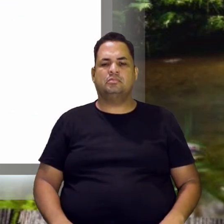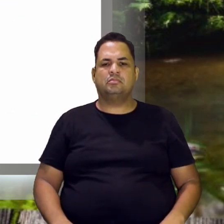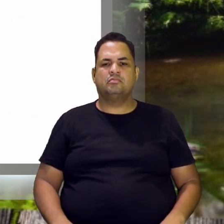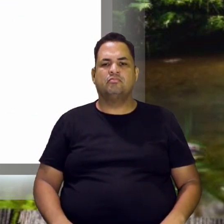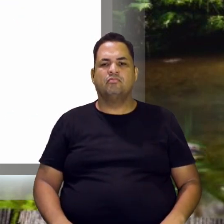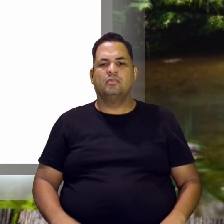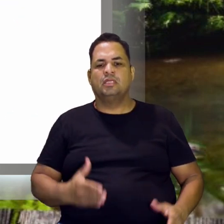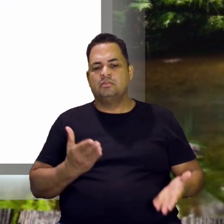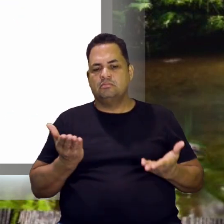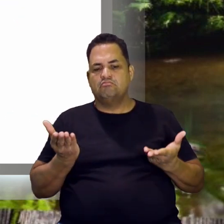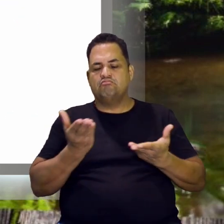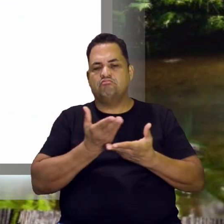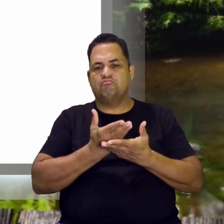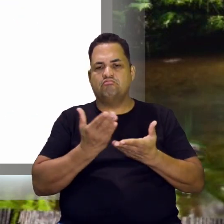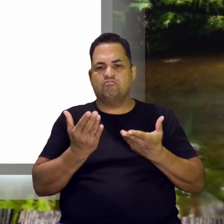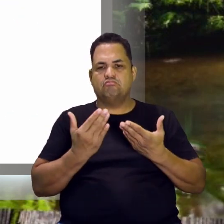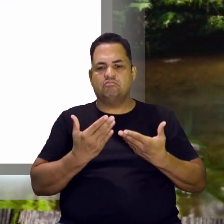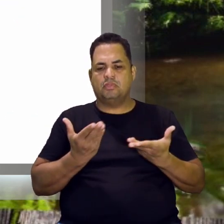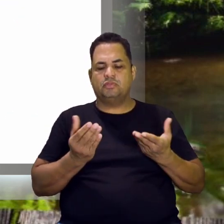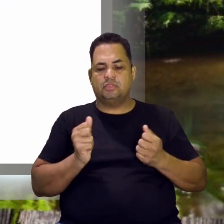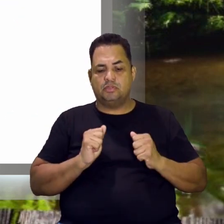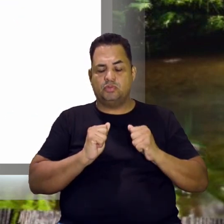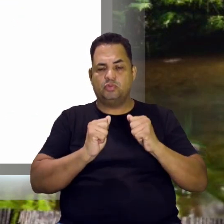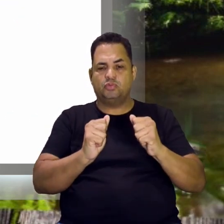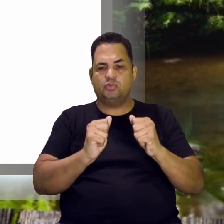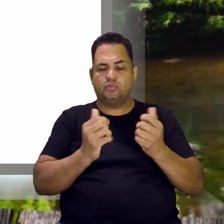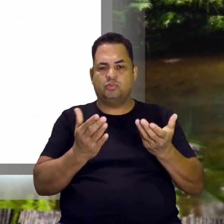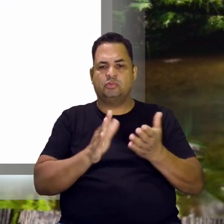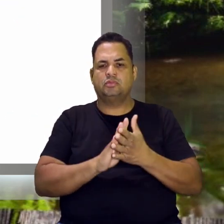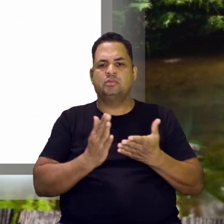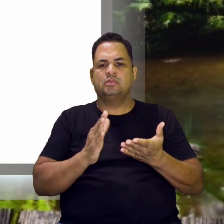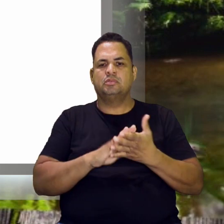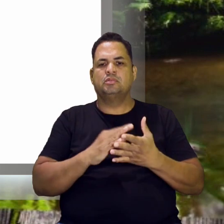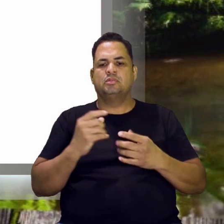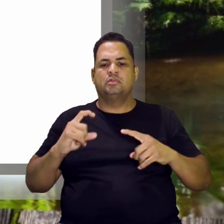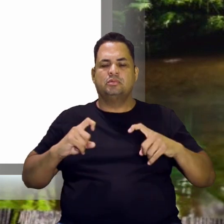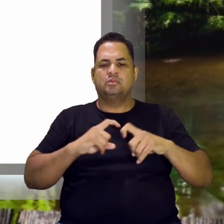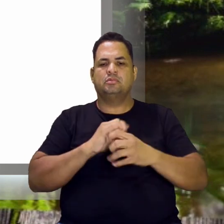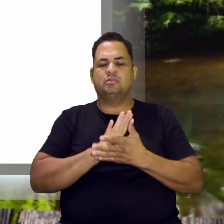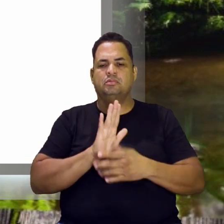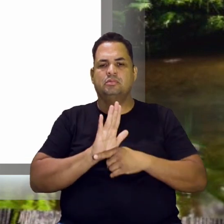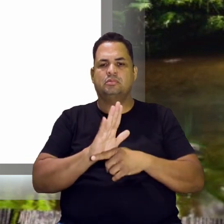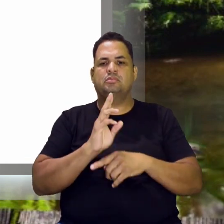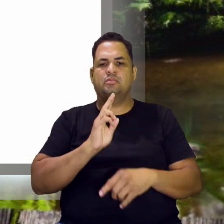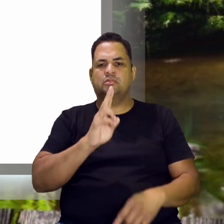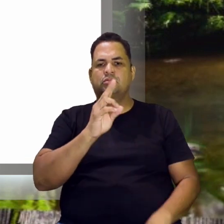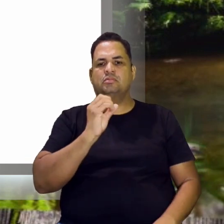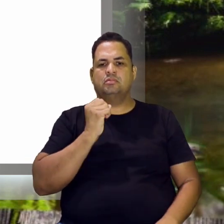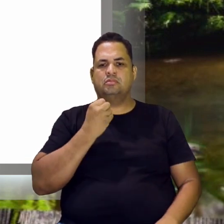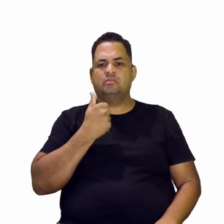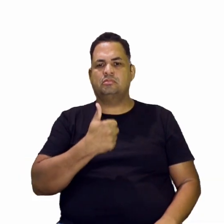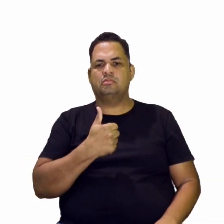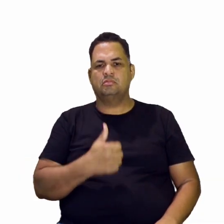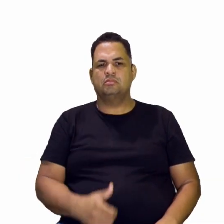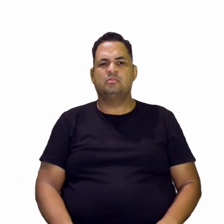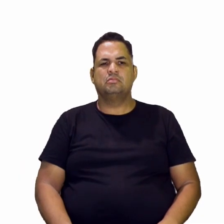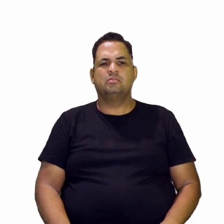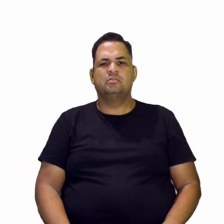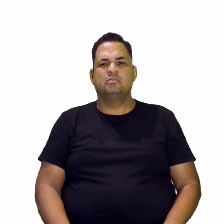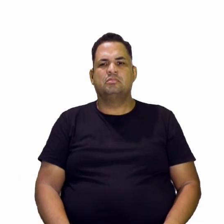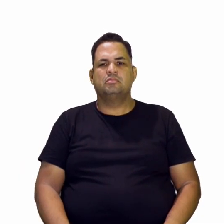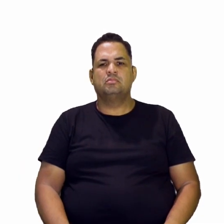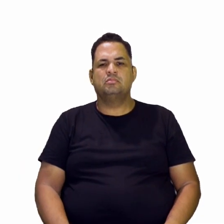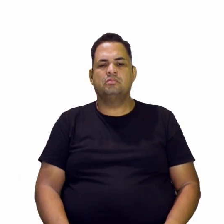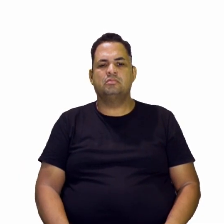ser parceiros desses fungos e dessas bactérias para auxiliar nesse processo. Tudo bem?